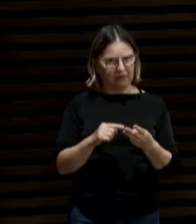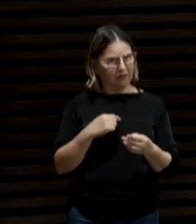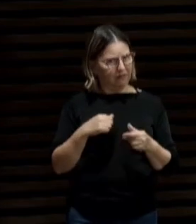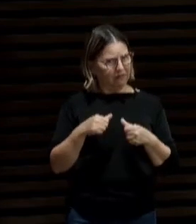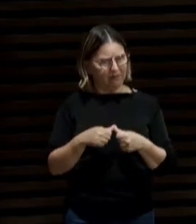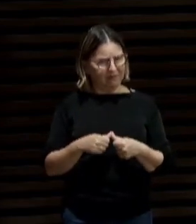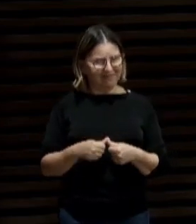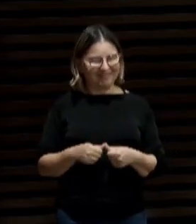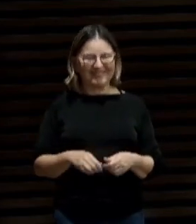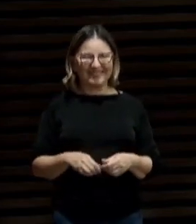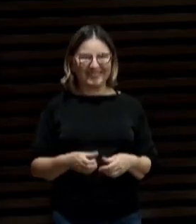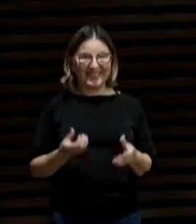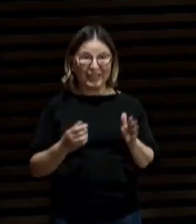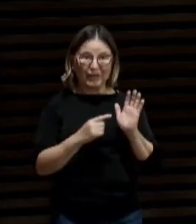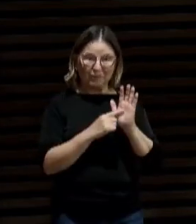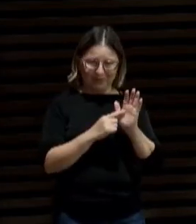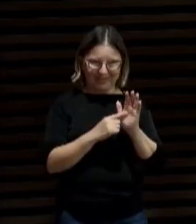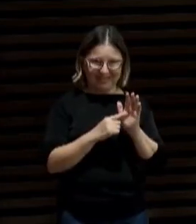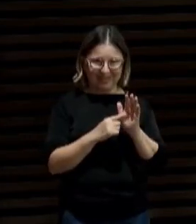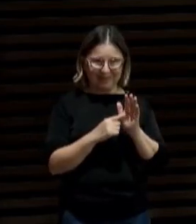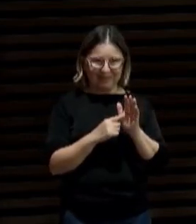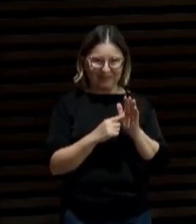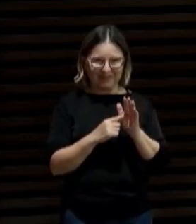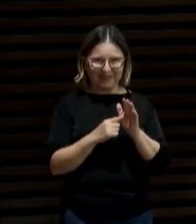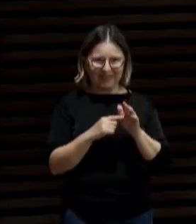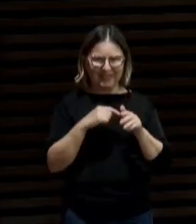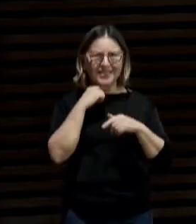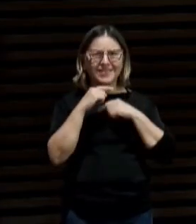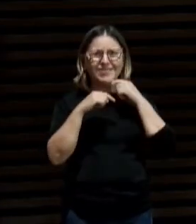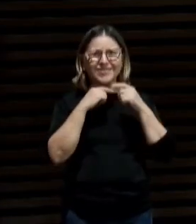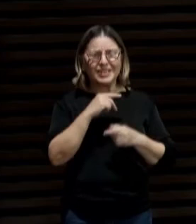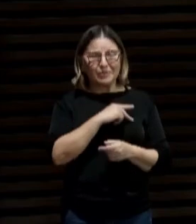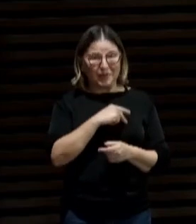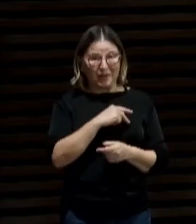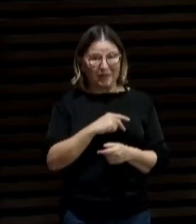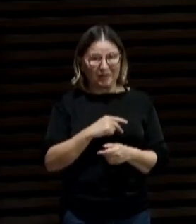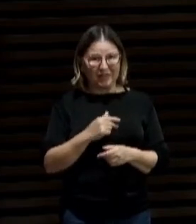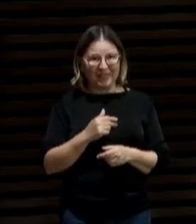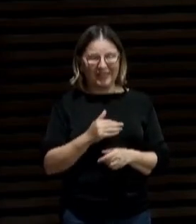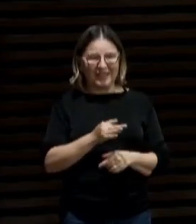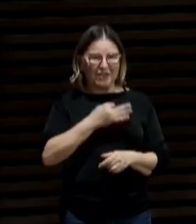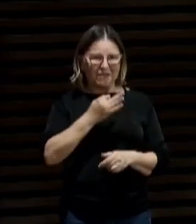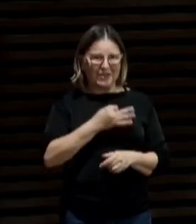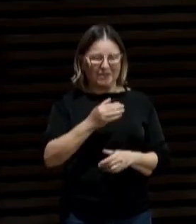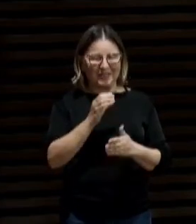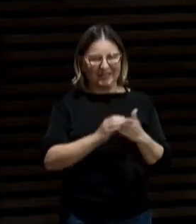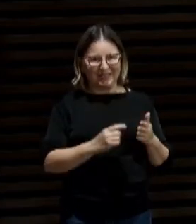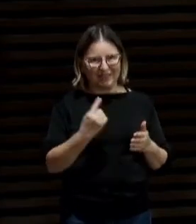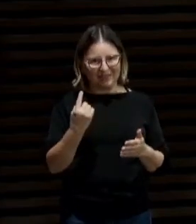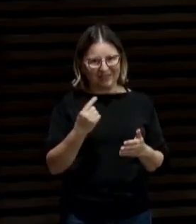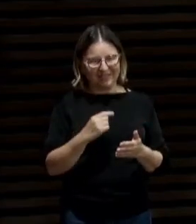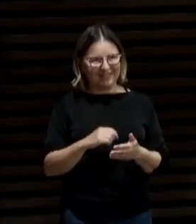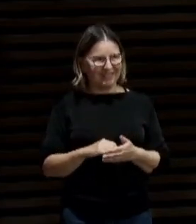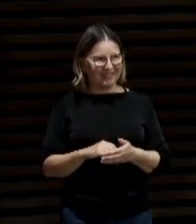E eu quero mostrar para os irmãos o dilema de Paulo. Filipenses 1, de 21 a 24, eu vou ler rapidinho, Fernando, isso